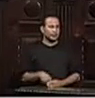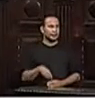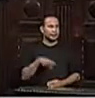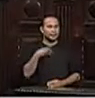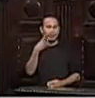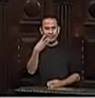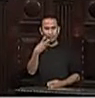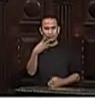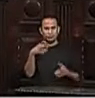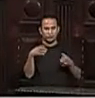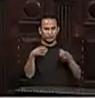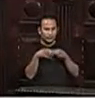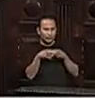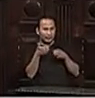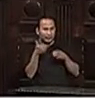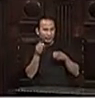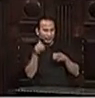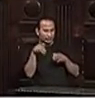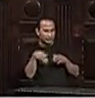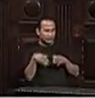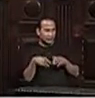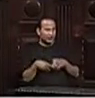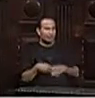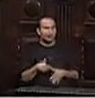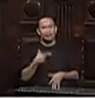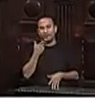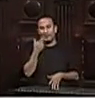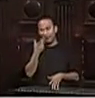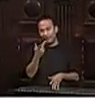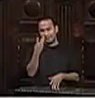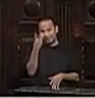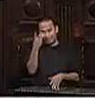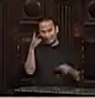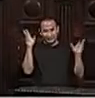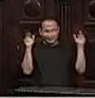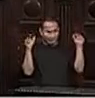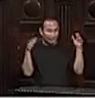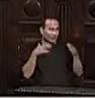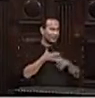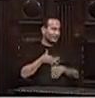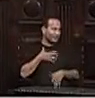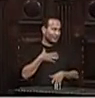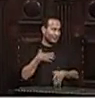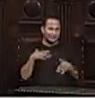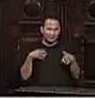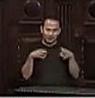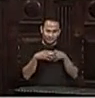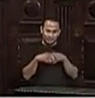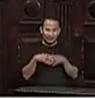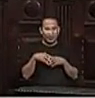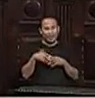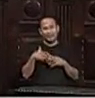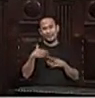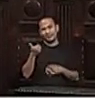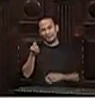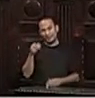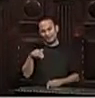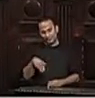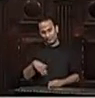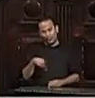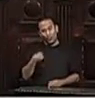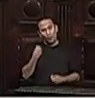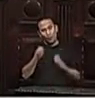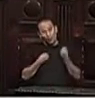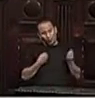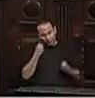de 10 minutos, que eu queria falar sobre 3 temas, então gostaria de 3 blocos de 10 minutos. Mas como eu